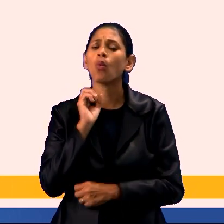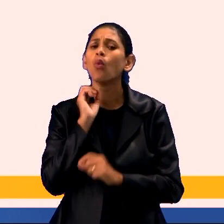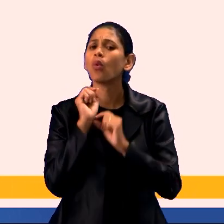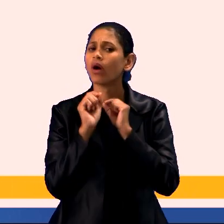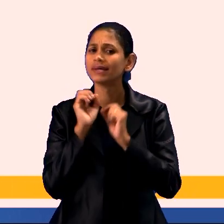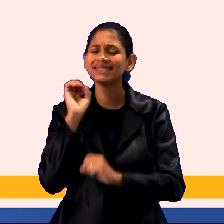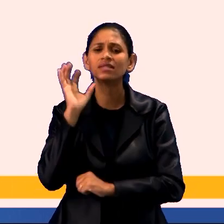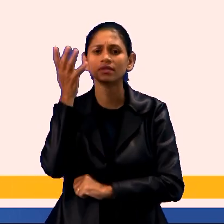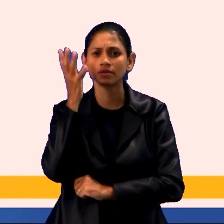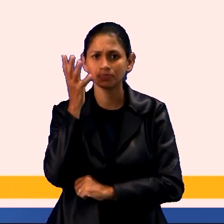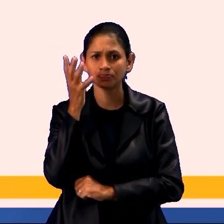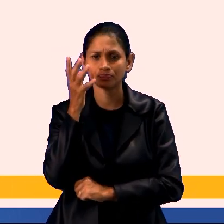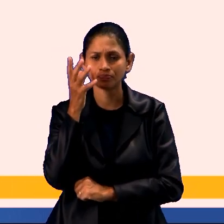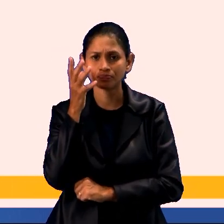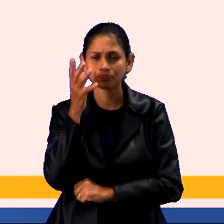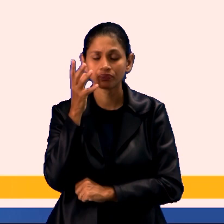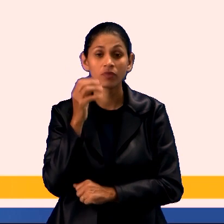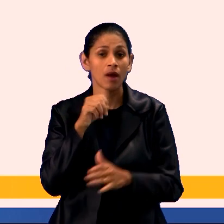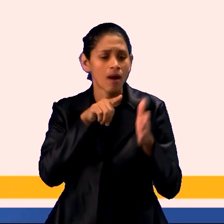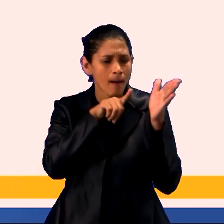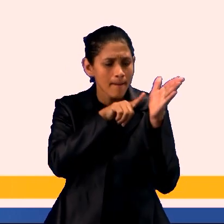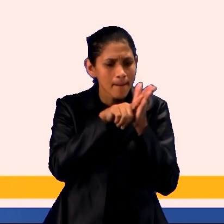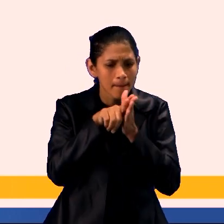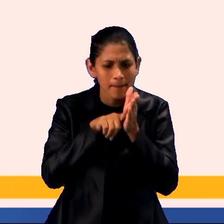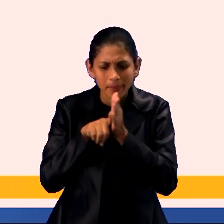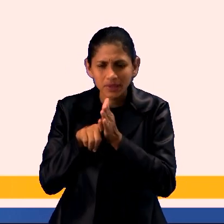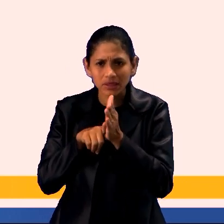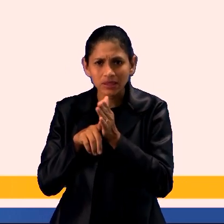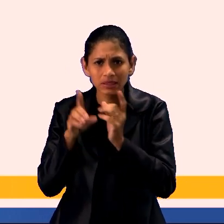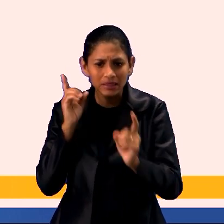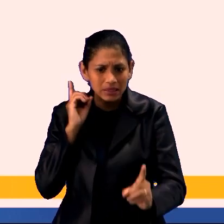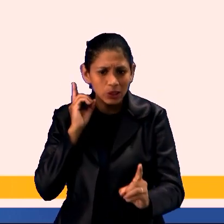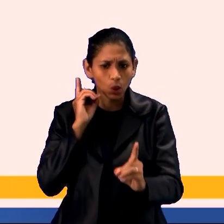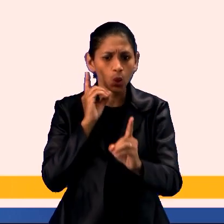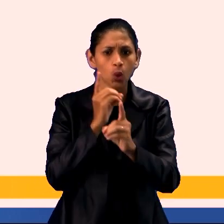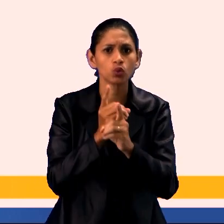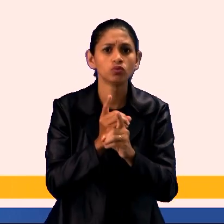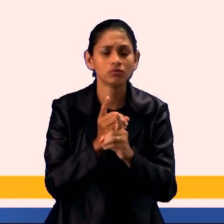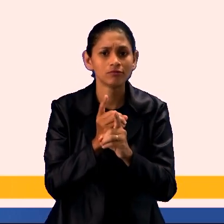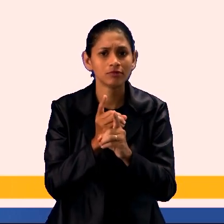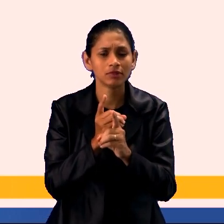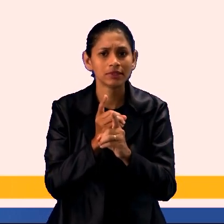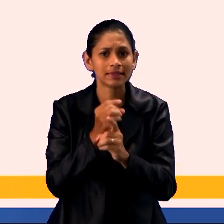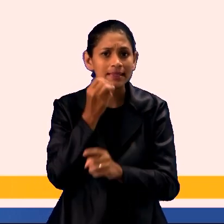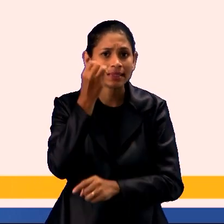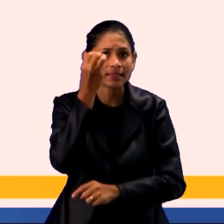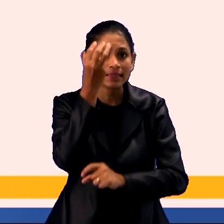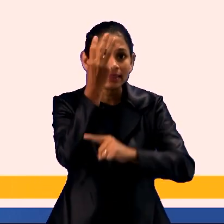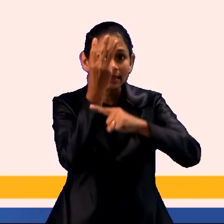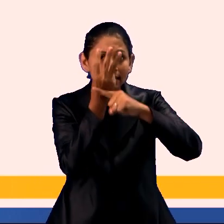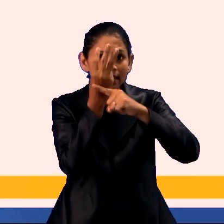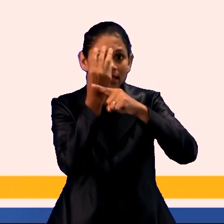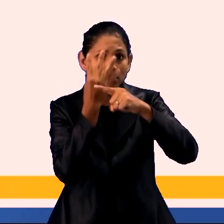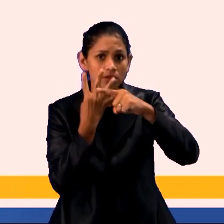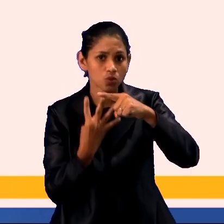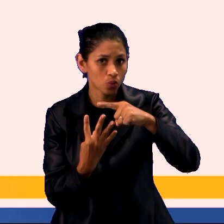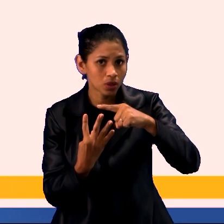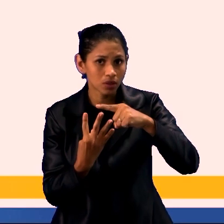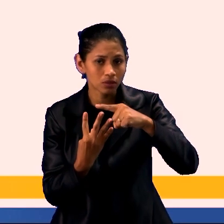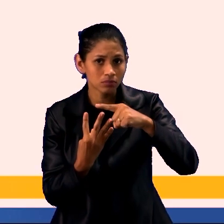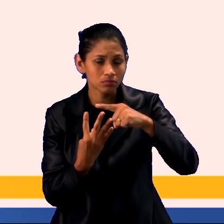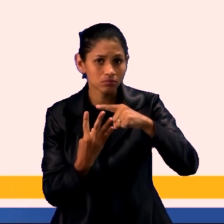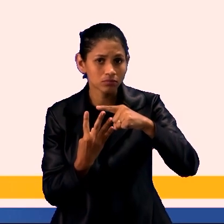Nessa pesquisa foi descoberto, né? Constatou-se que 3/4 desses